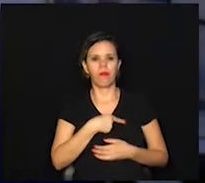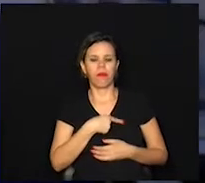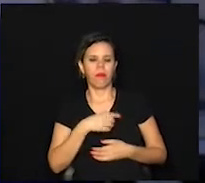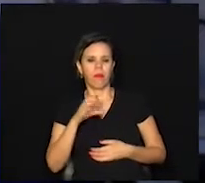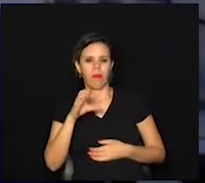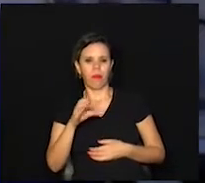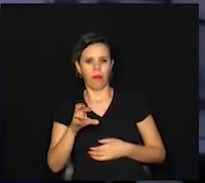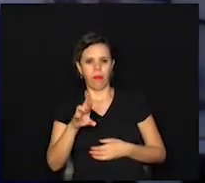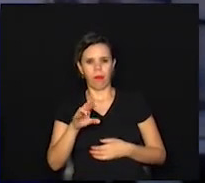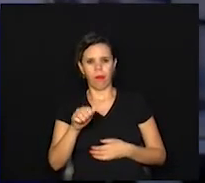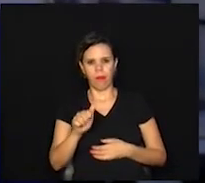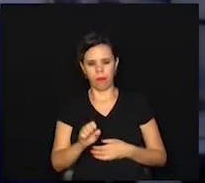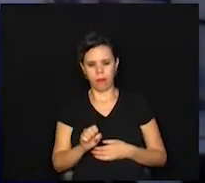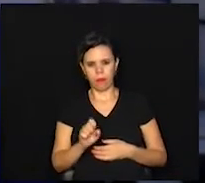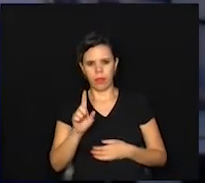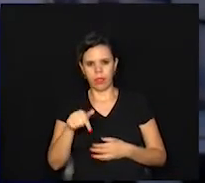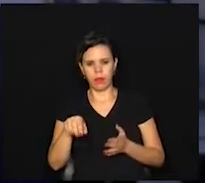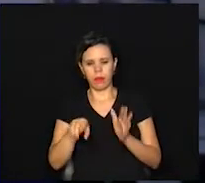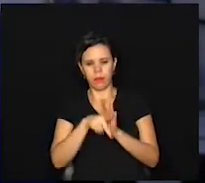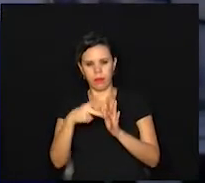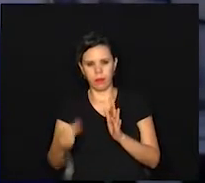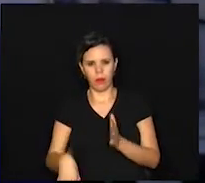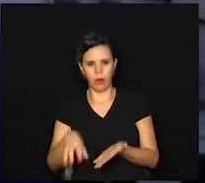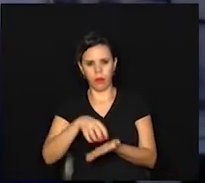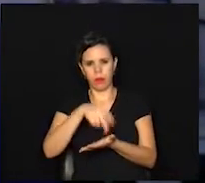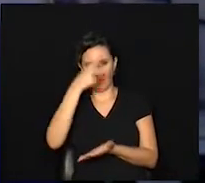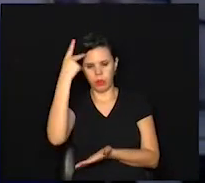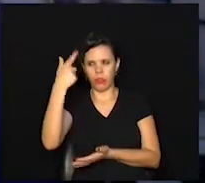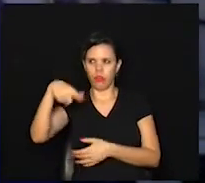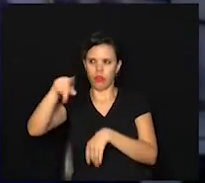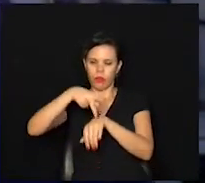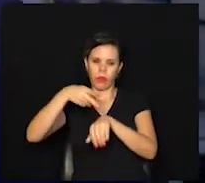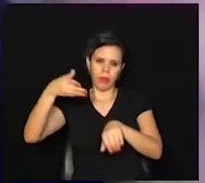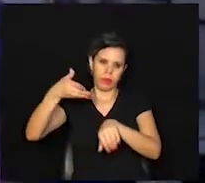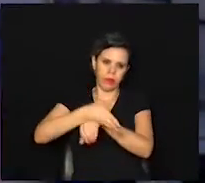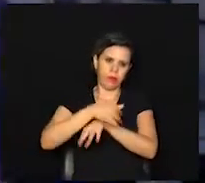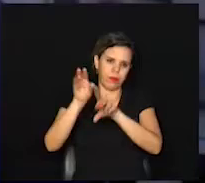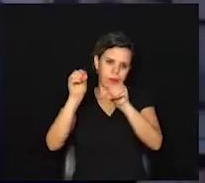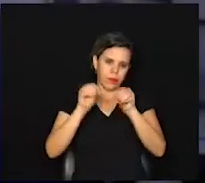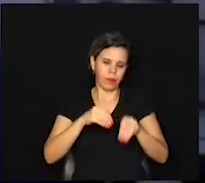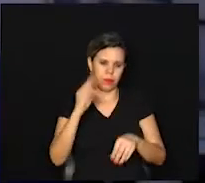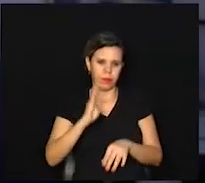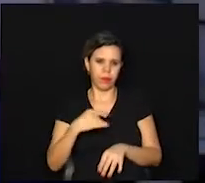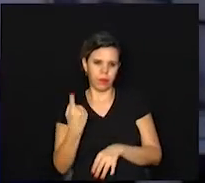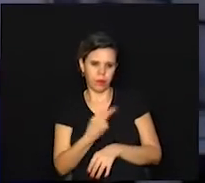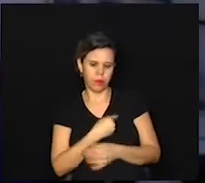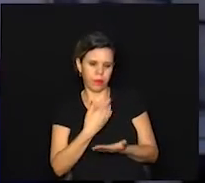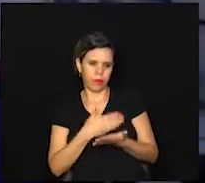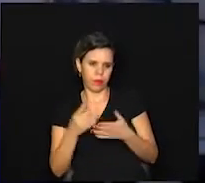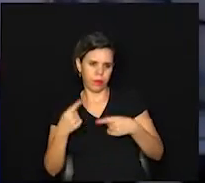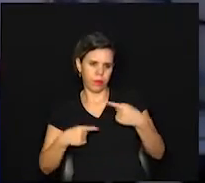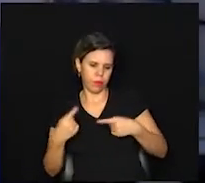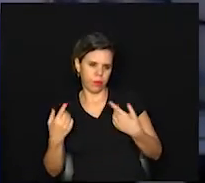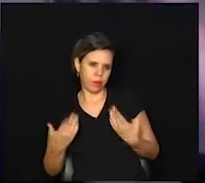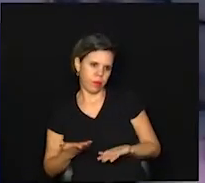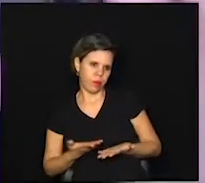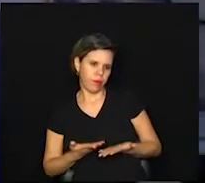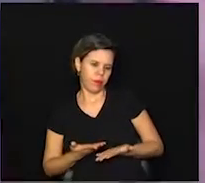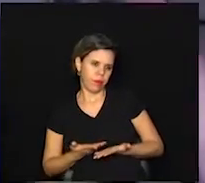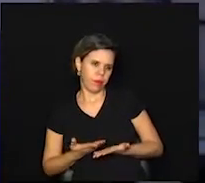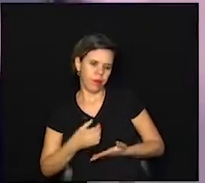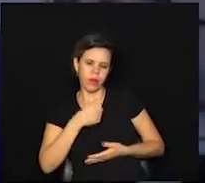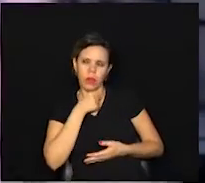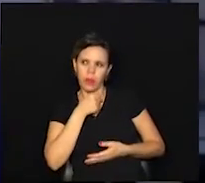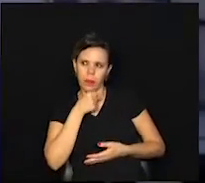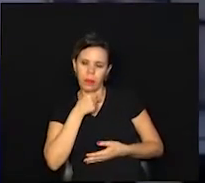para imigrantes, sabe? Em São Paulo. Então, assim, ó, nós começamos a discutir isso, dar o